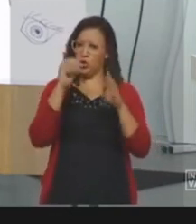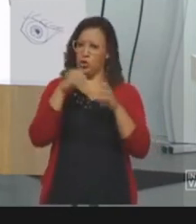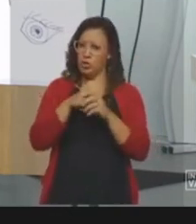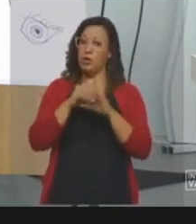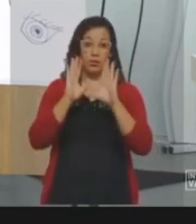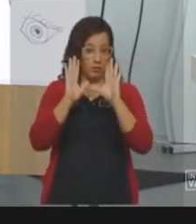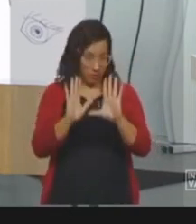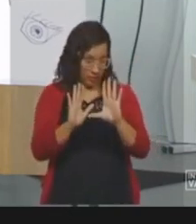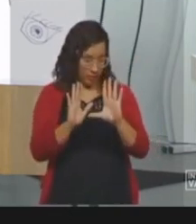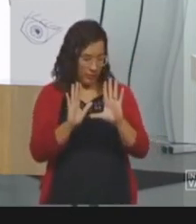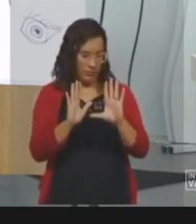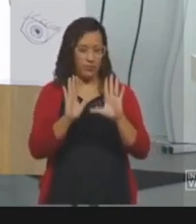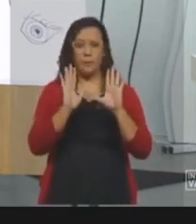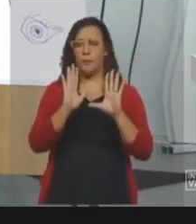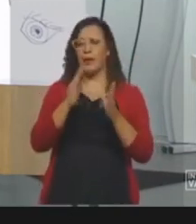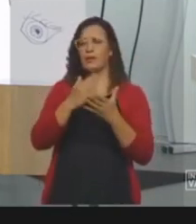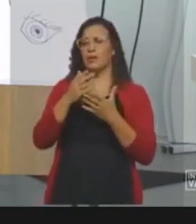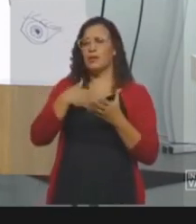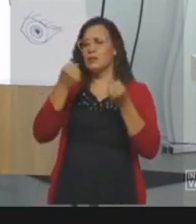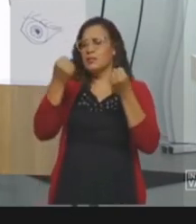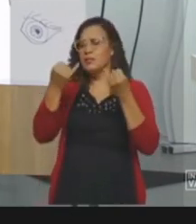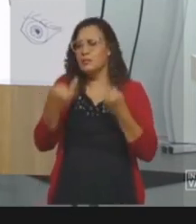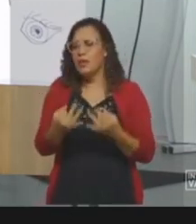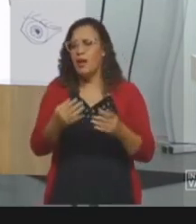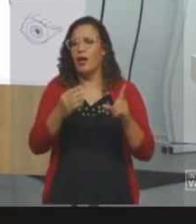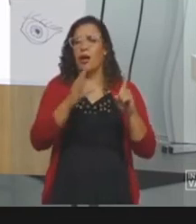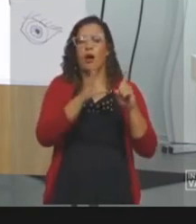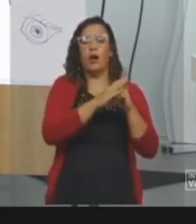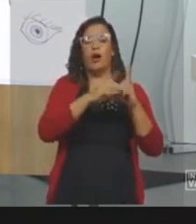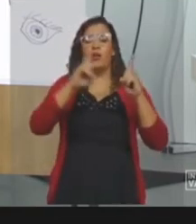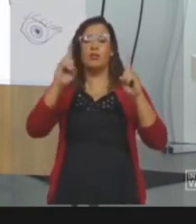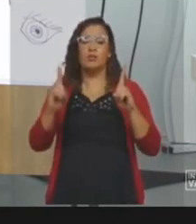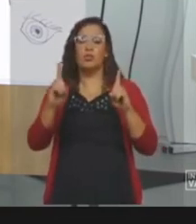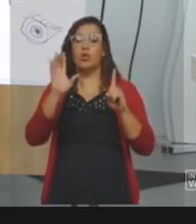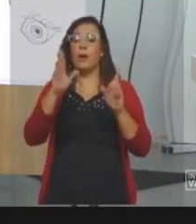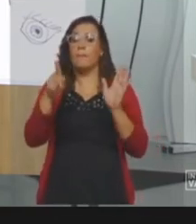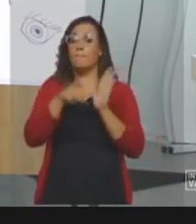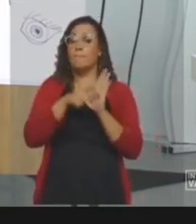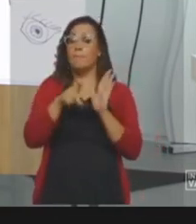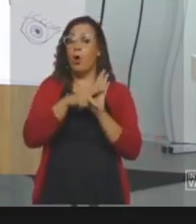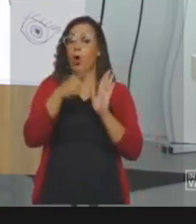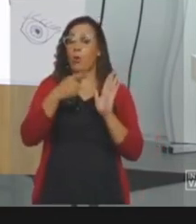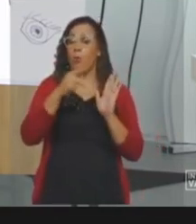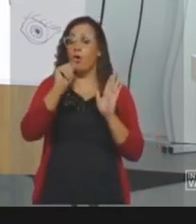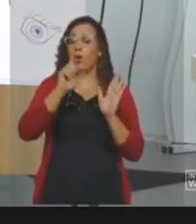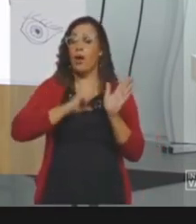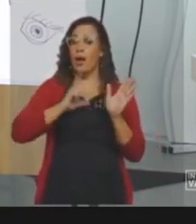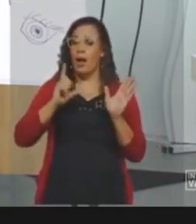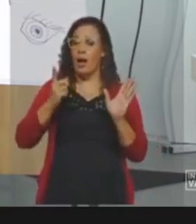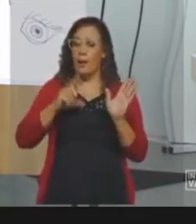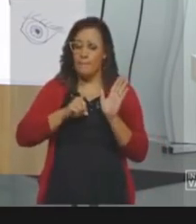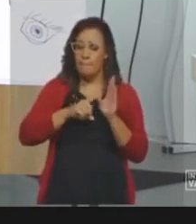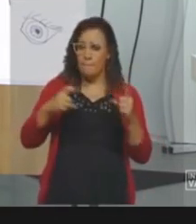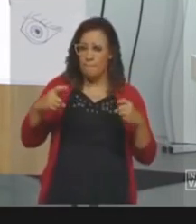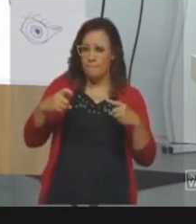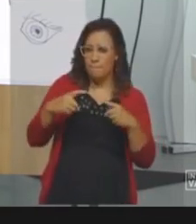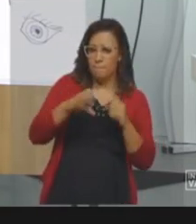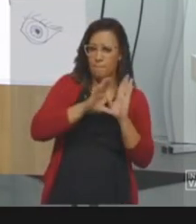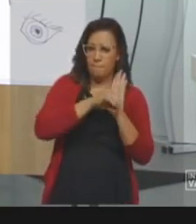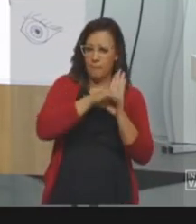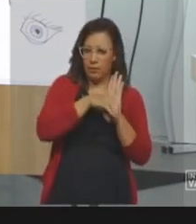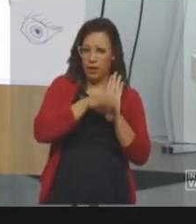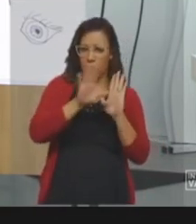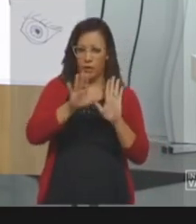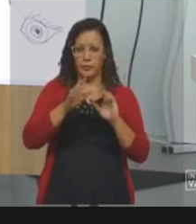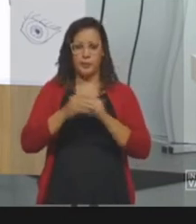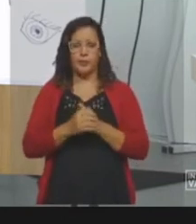sim, mas a princípio eu estou falando de uma clonagem natural, que bactérias fazem o tempo inteiro para se reproduzir. Vamos ver